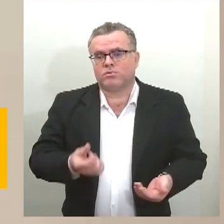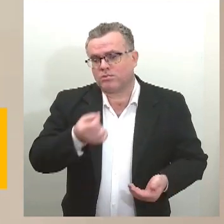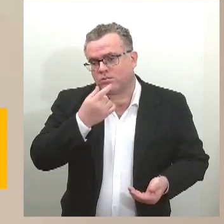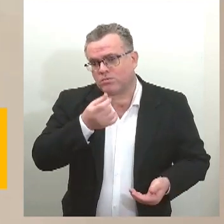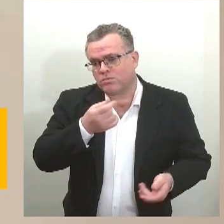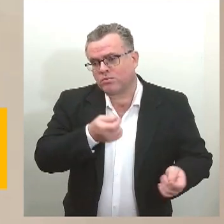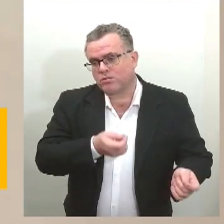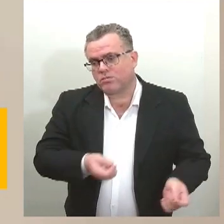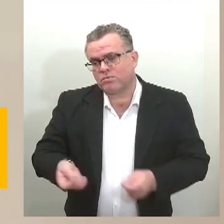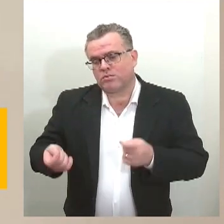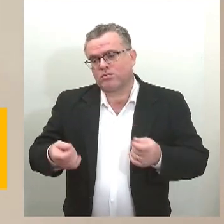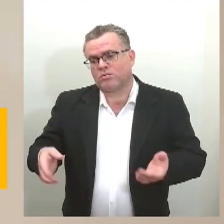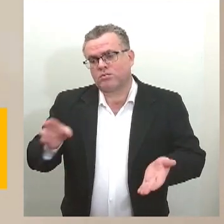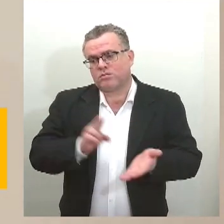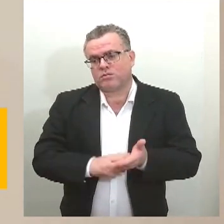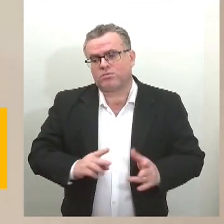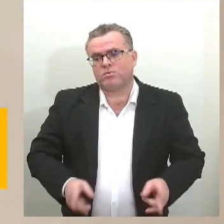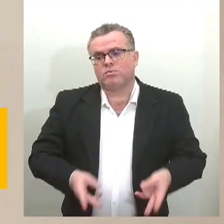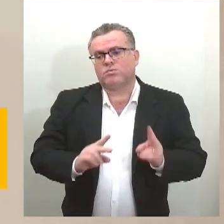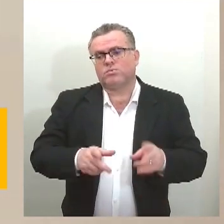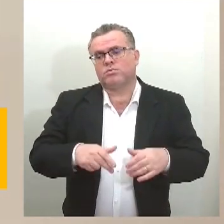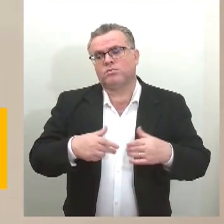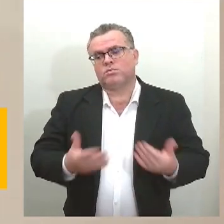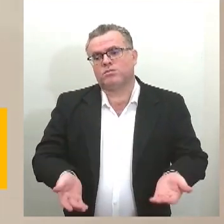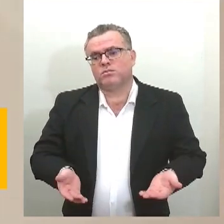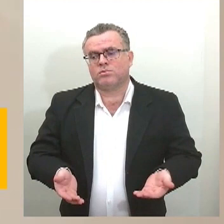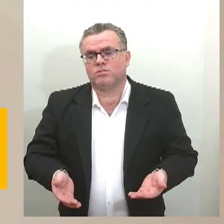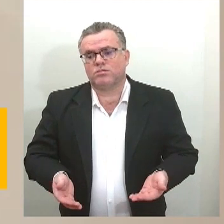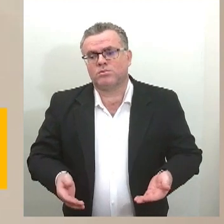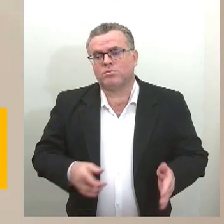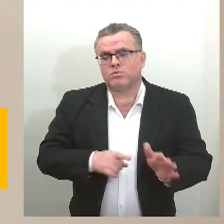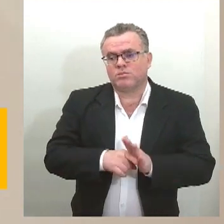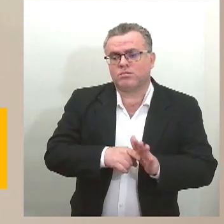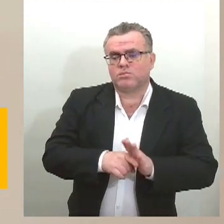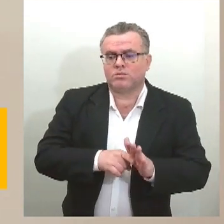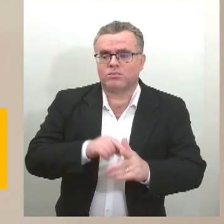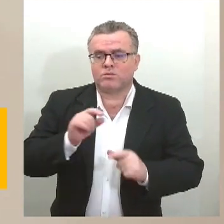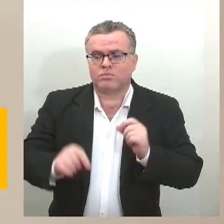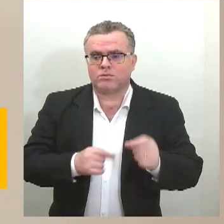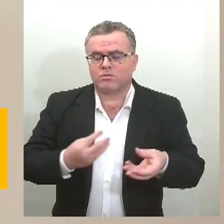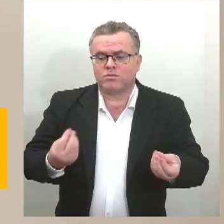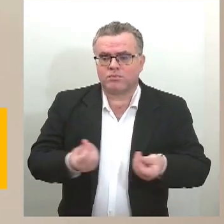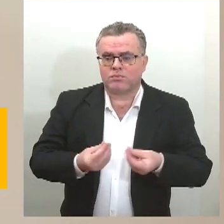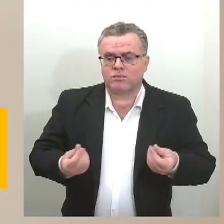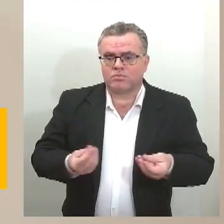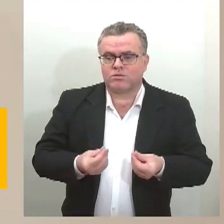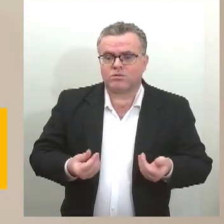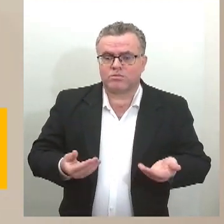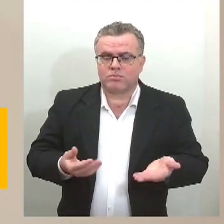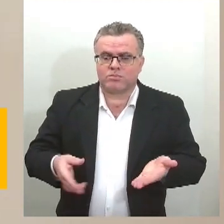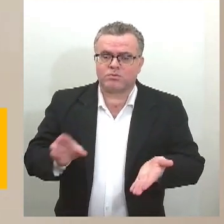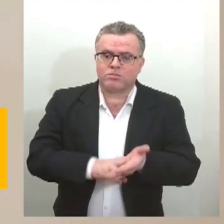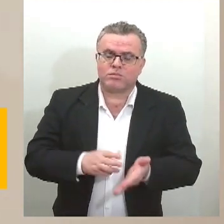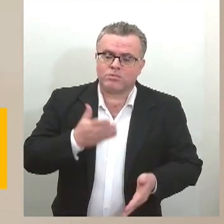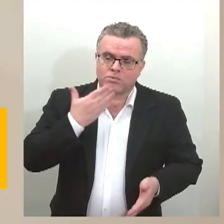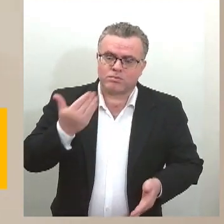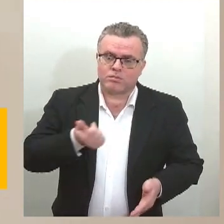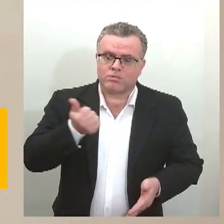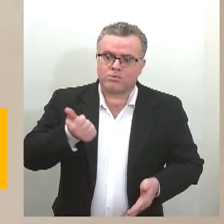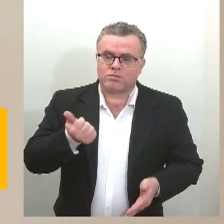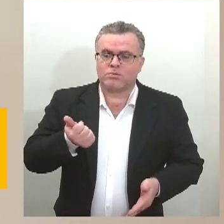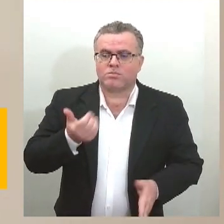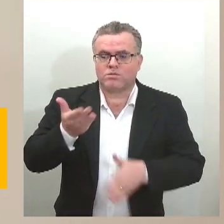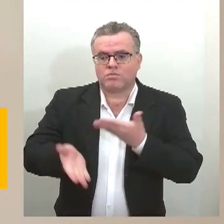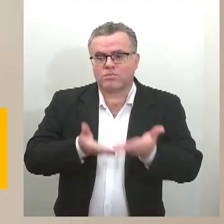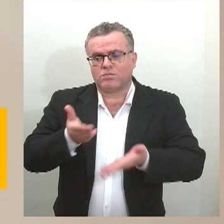ele vai comparecer às consultas, ele vai fazer os seus exames, e a qualidade de vida dele melhora absurdamente. Então, investir